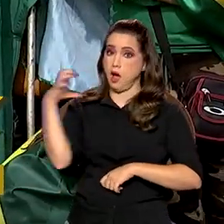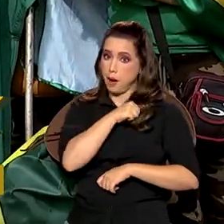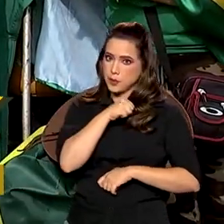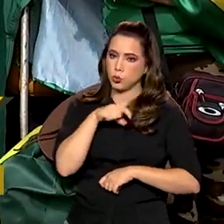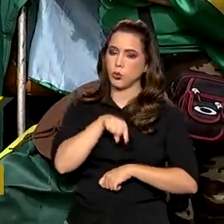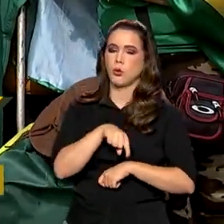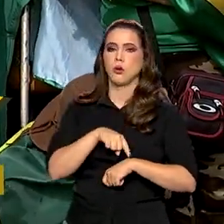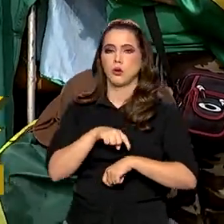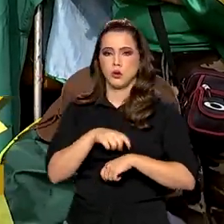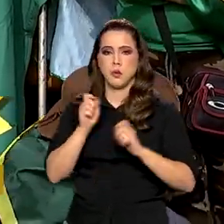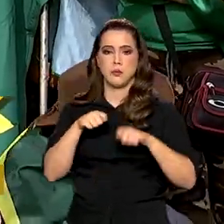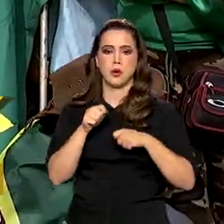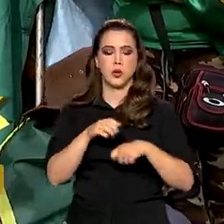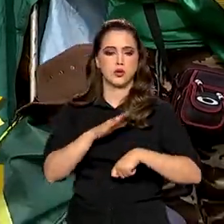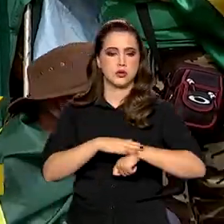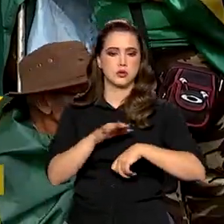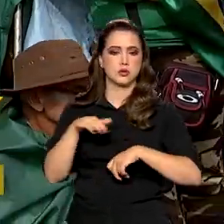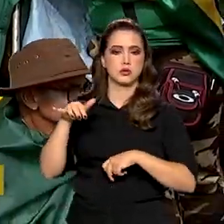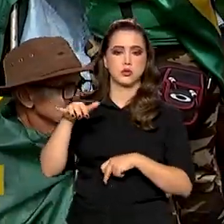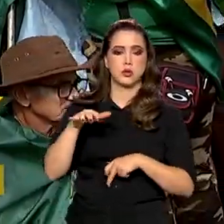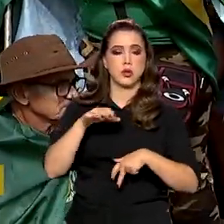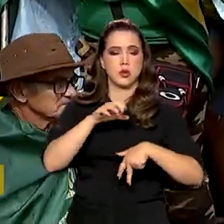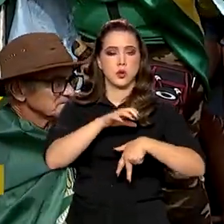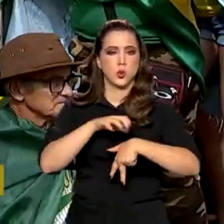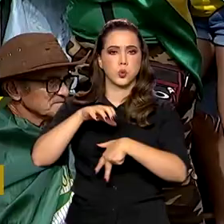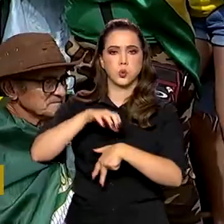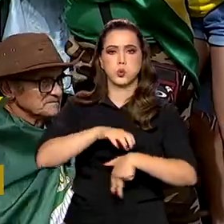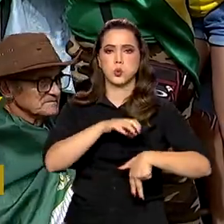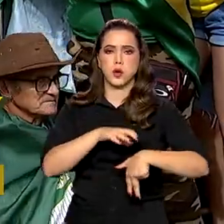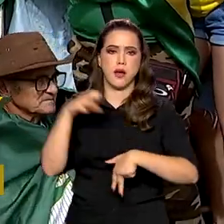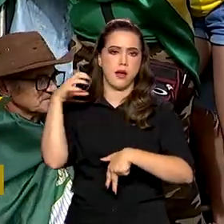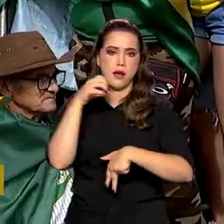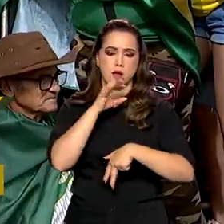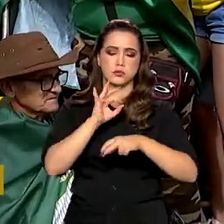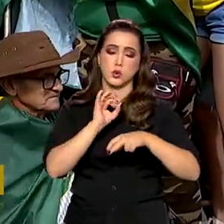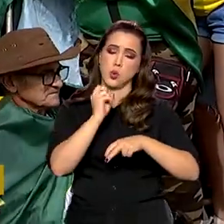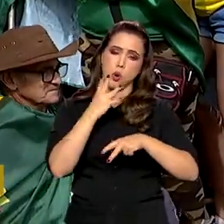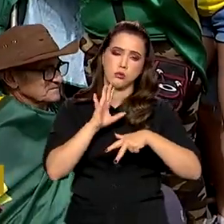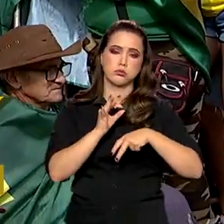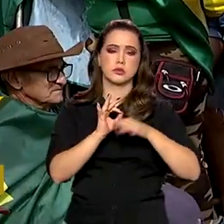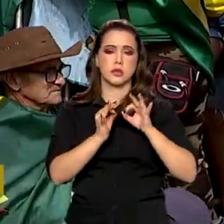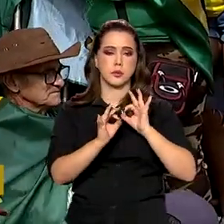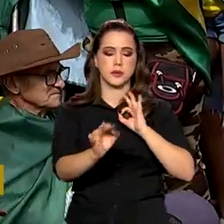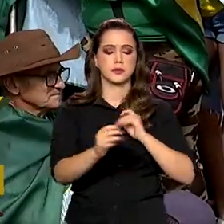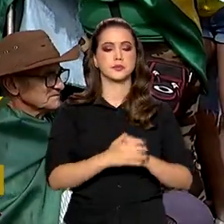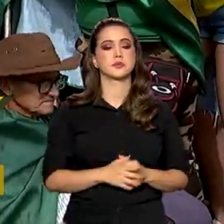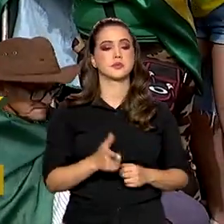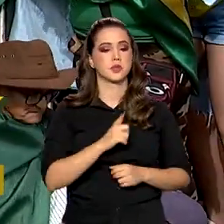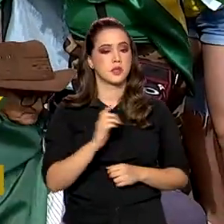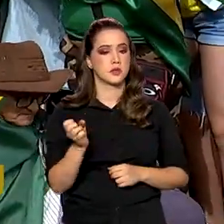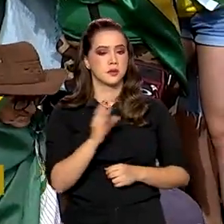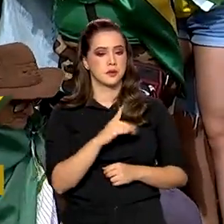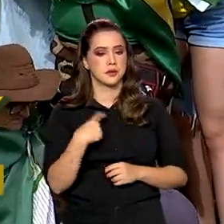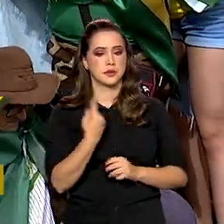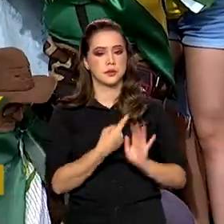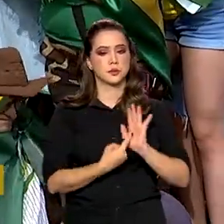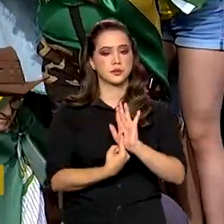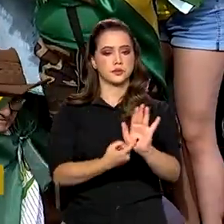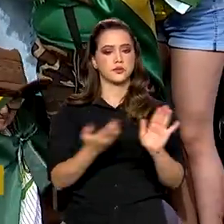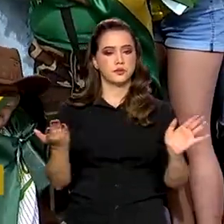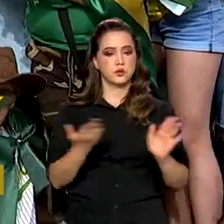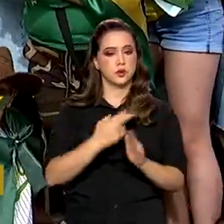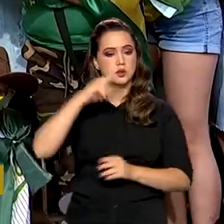podem, às vezes, navegar por muito tempo. E essa foi uma novidade também desse ano, né? É, essa era uma das novidades, né, que o Exército Brasileiro está trazendo para esse